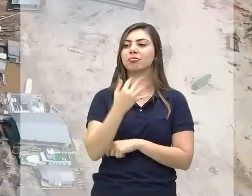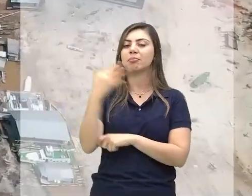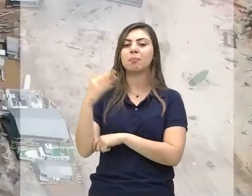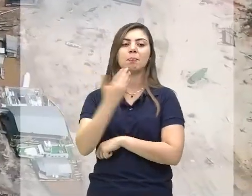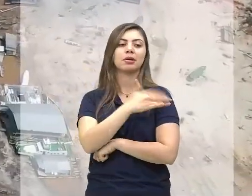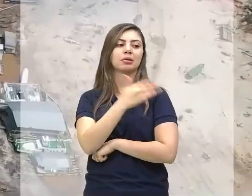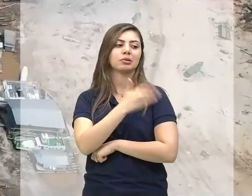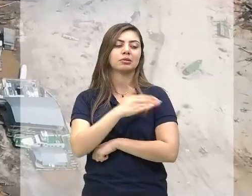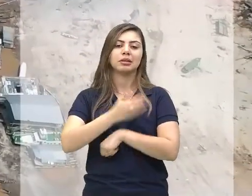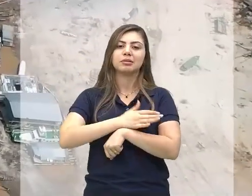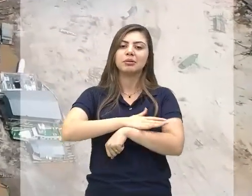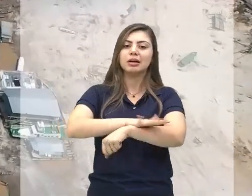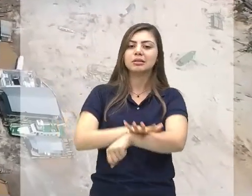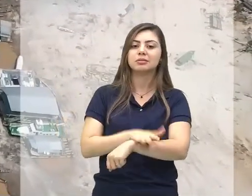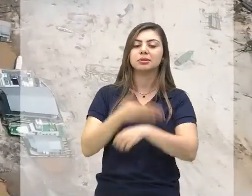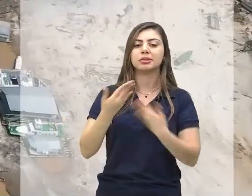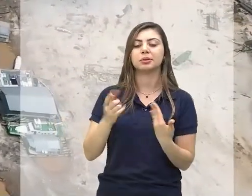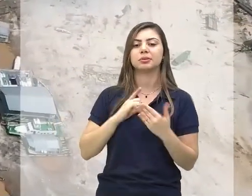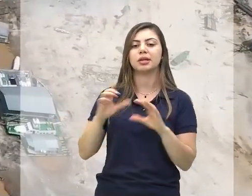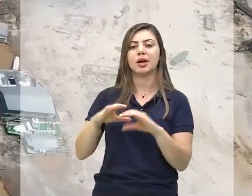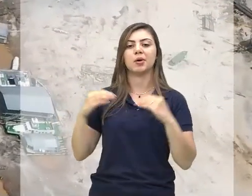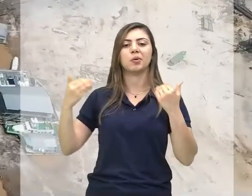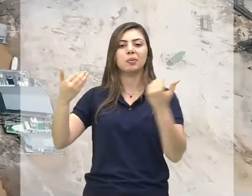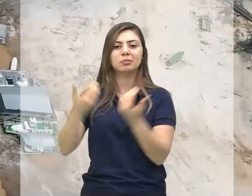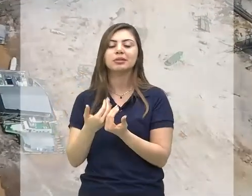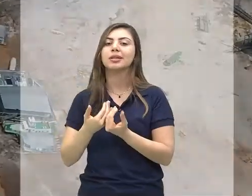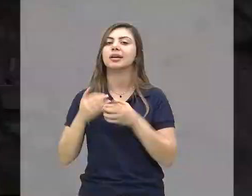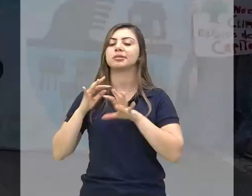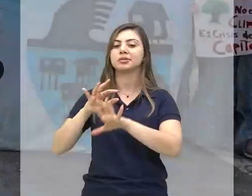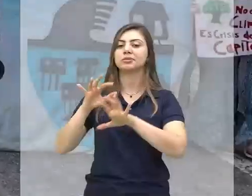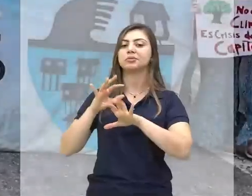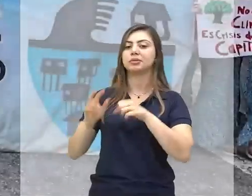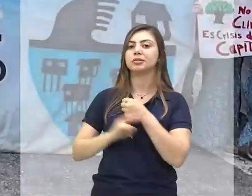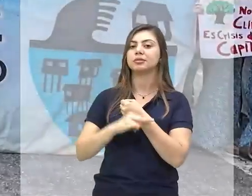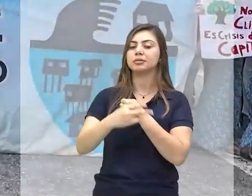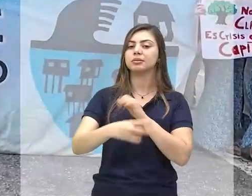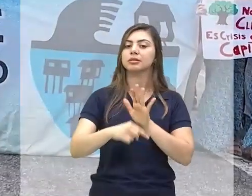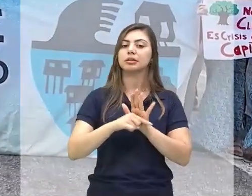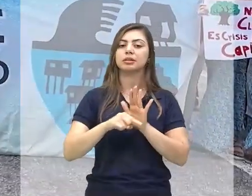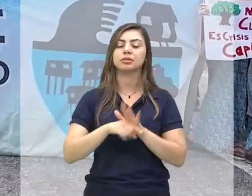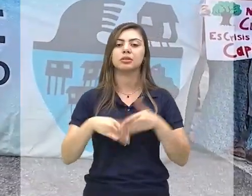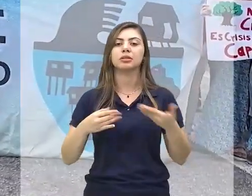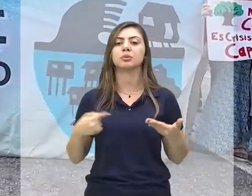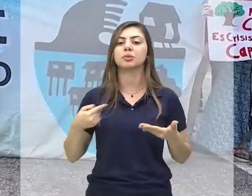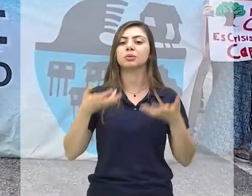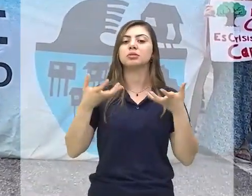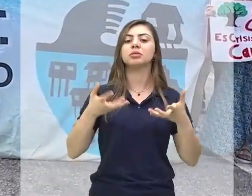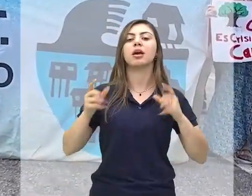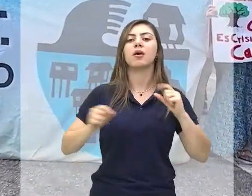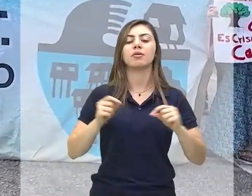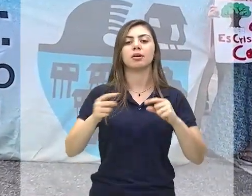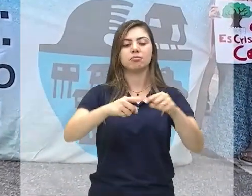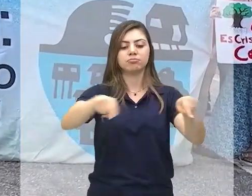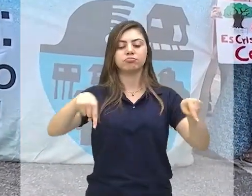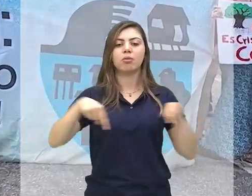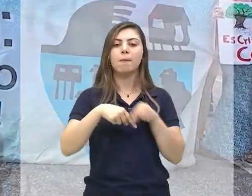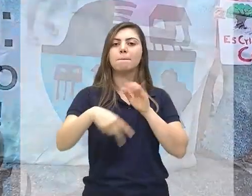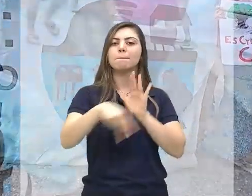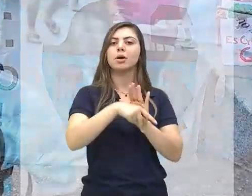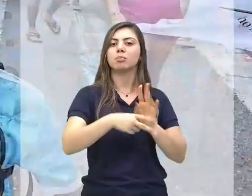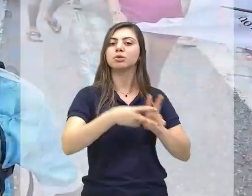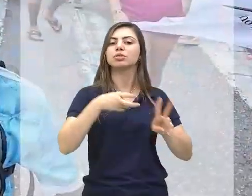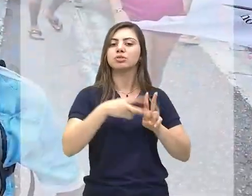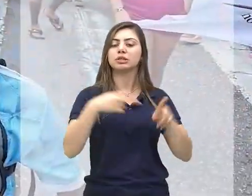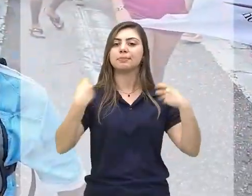que atinge nossas comunidades com força total. Exigimos demarcação imediata das terras